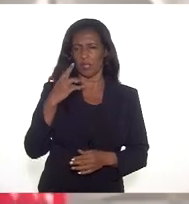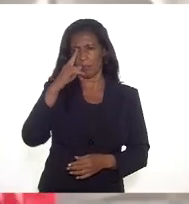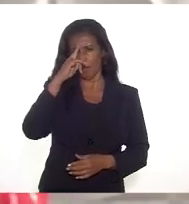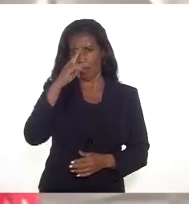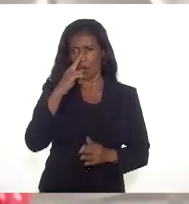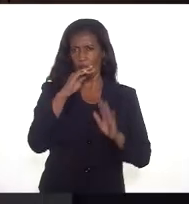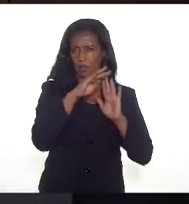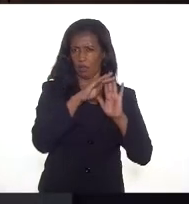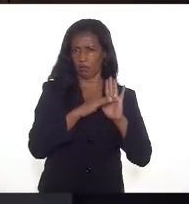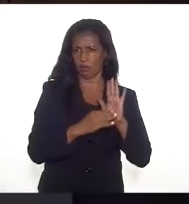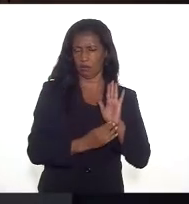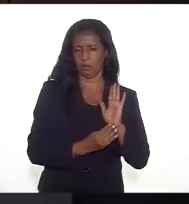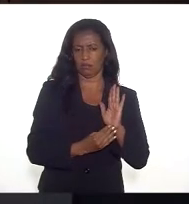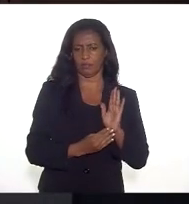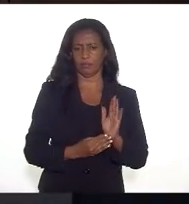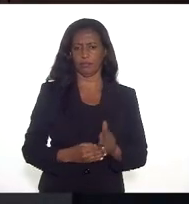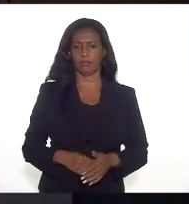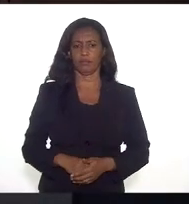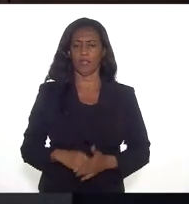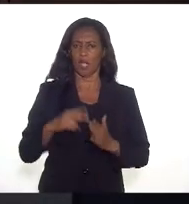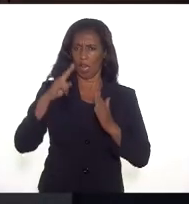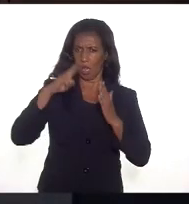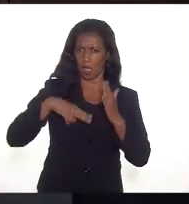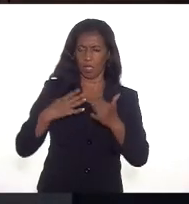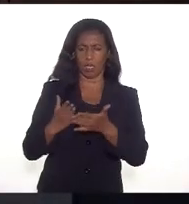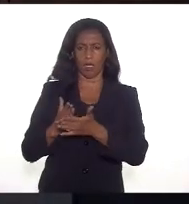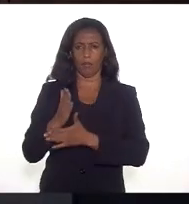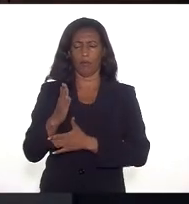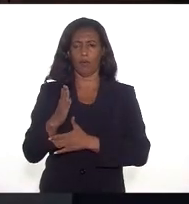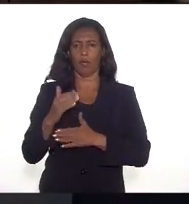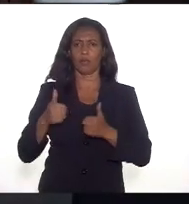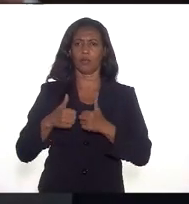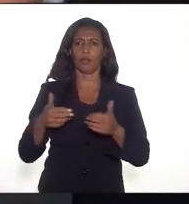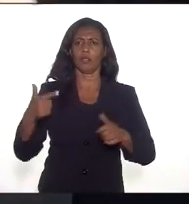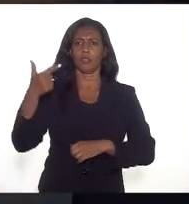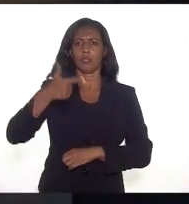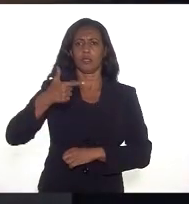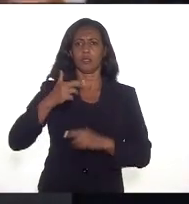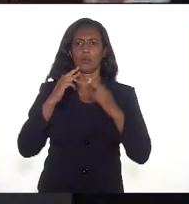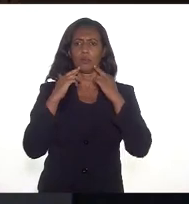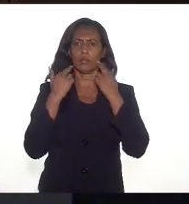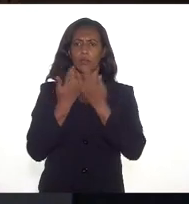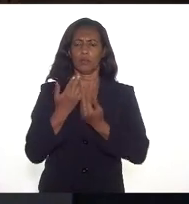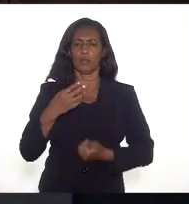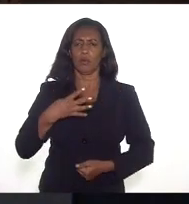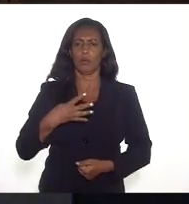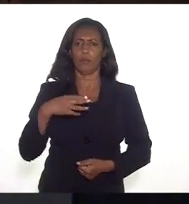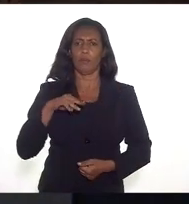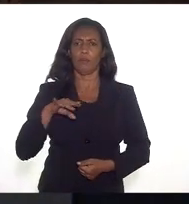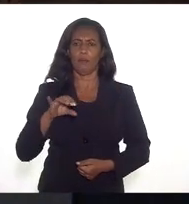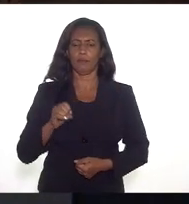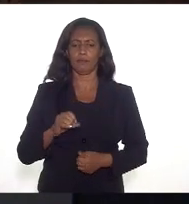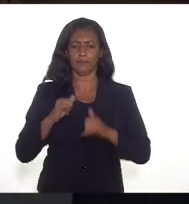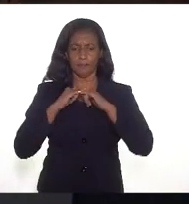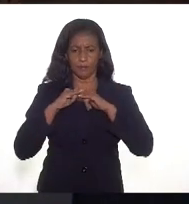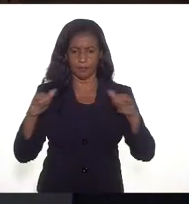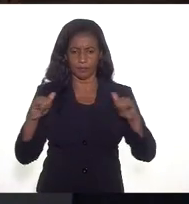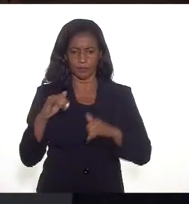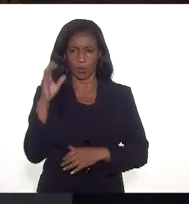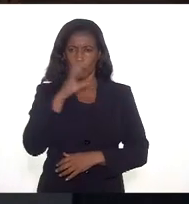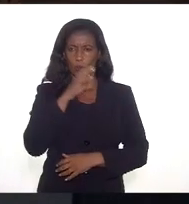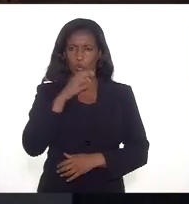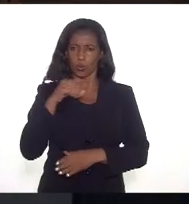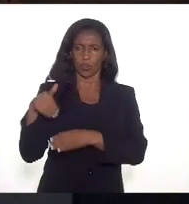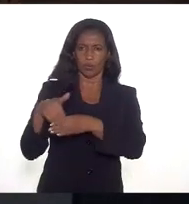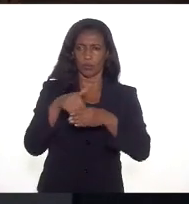Ok. Lida e aprovada a ata, passa-se à segunda sessão extraordinária do dia 4 de maio. Anuncio, em regime de urgência,